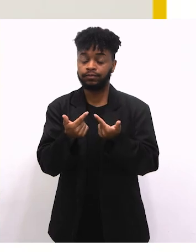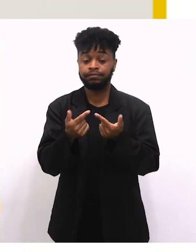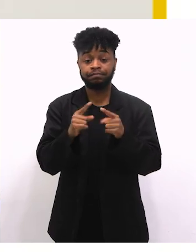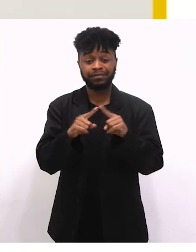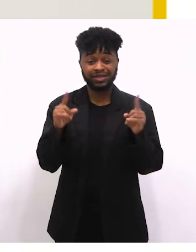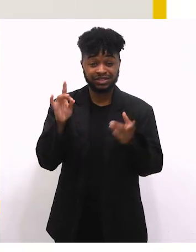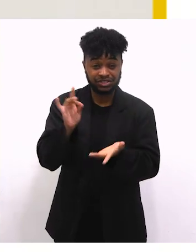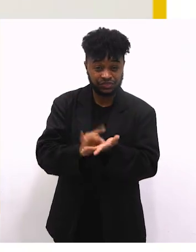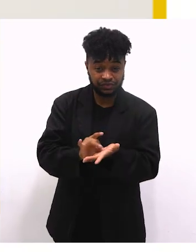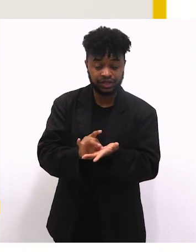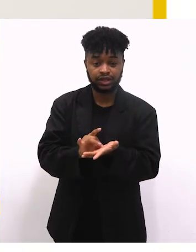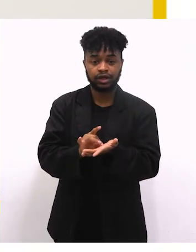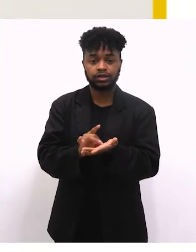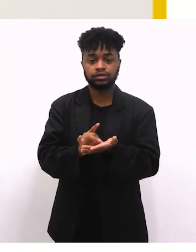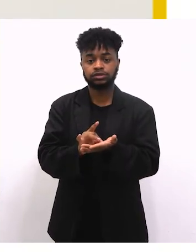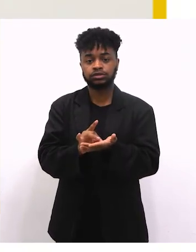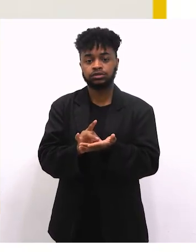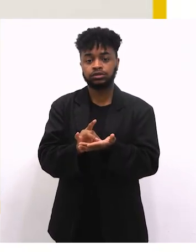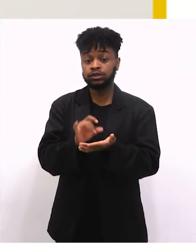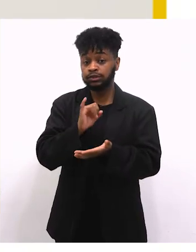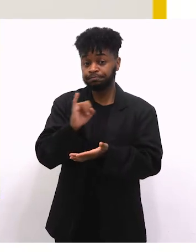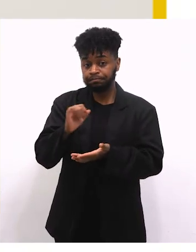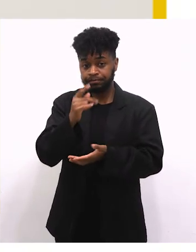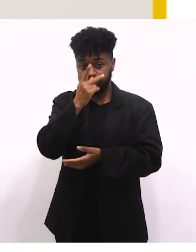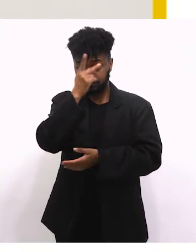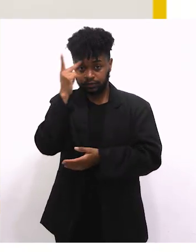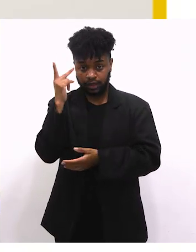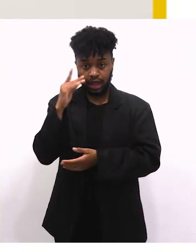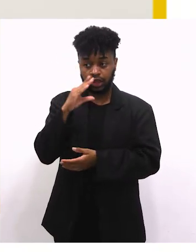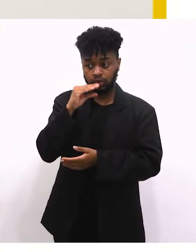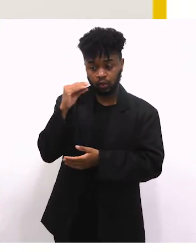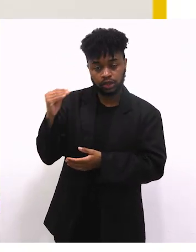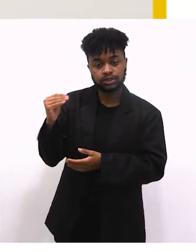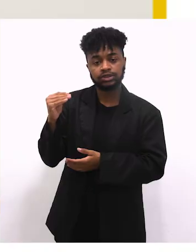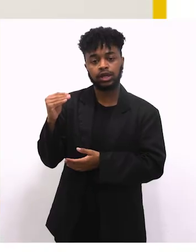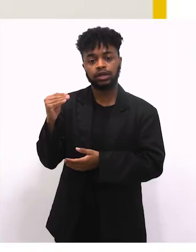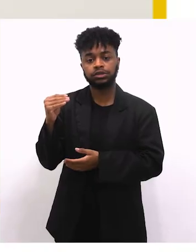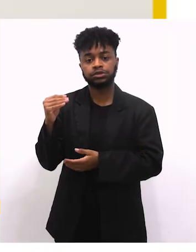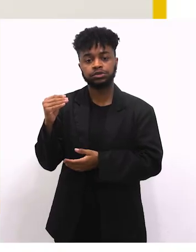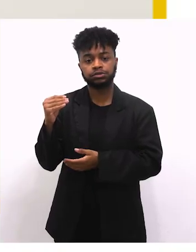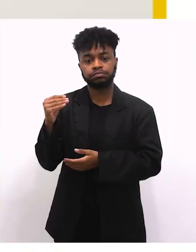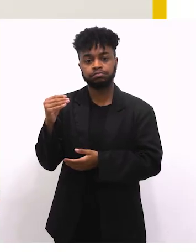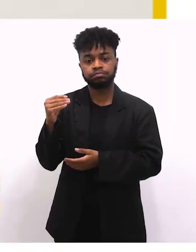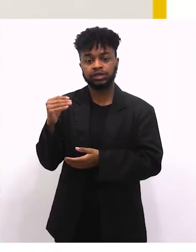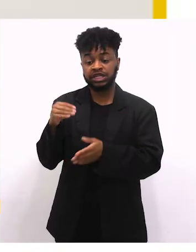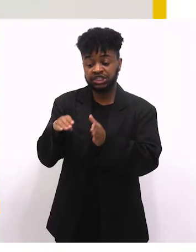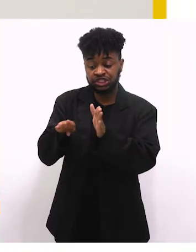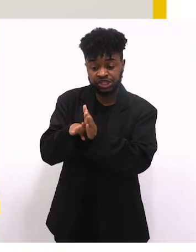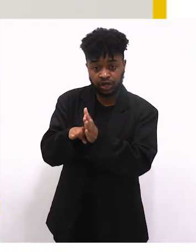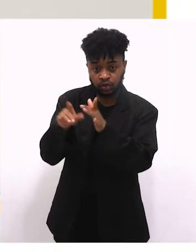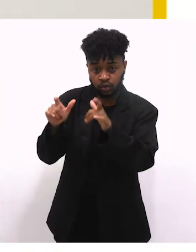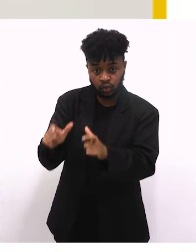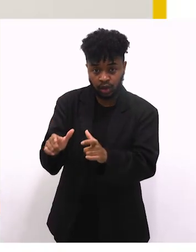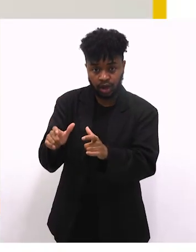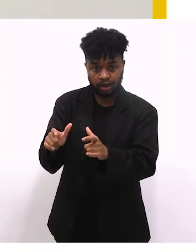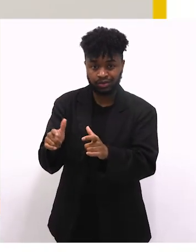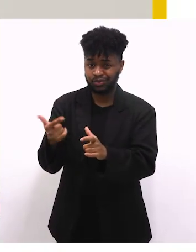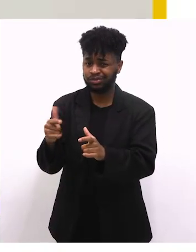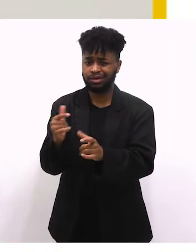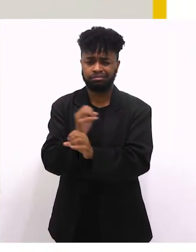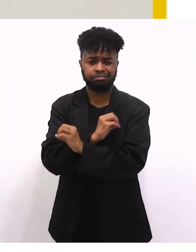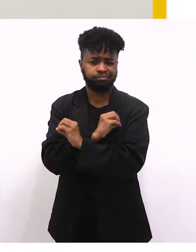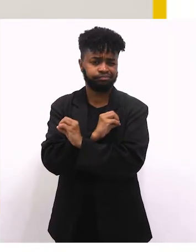que, na verdade, quando as pessoas e os adolescentes, ou seja, chegam, não